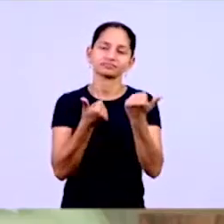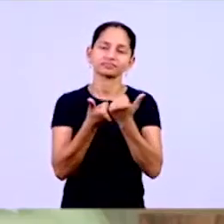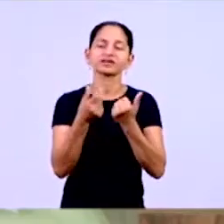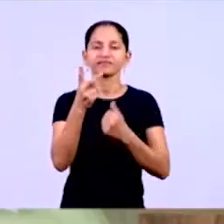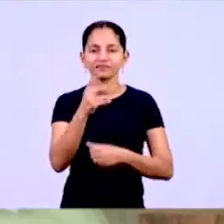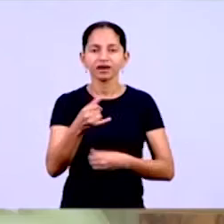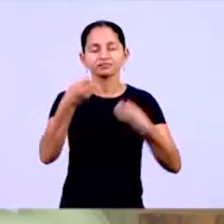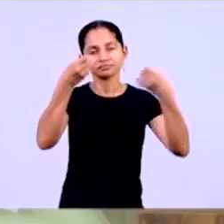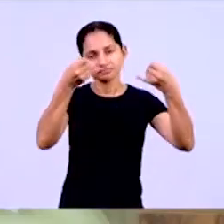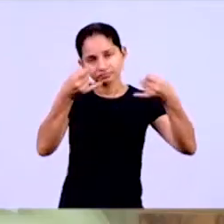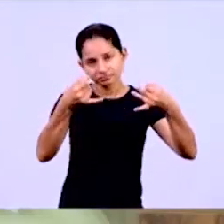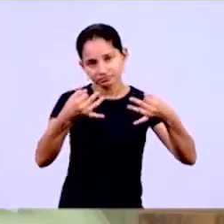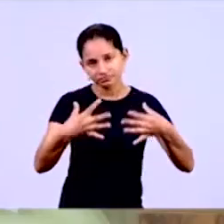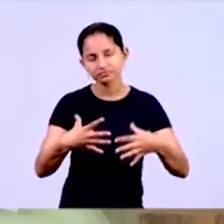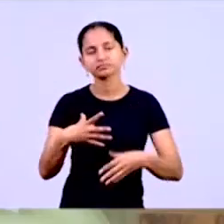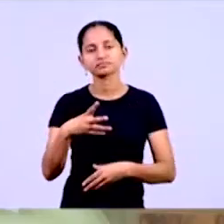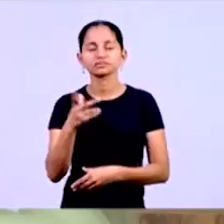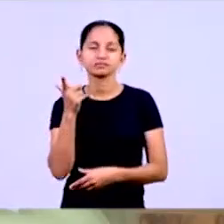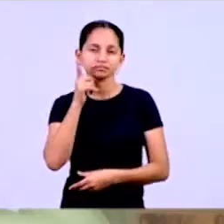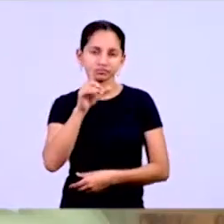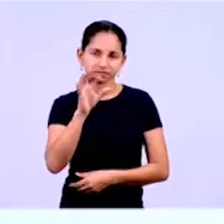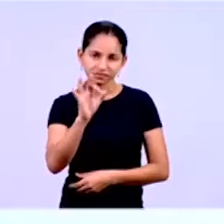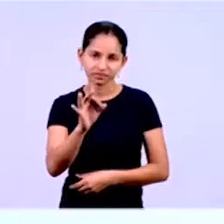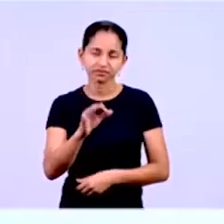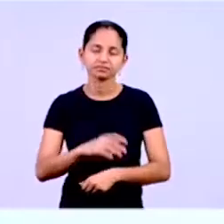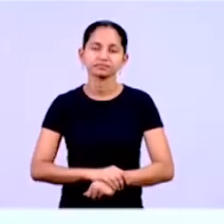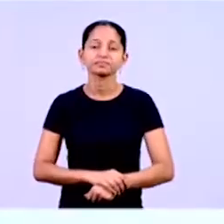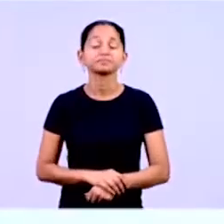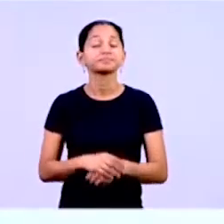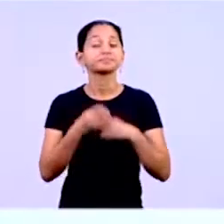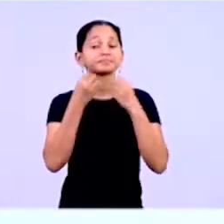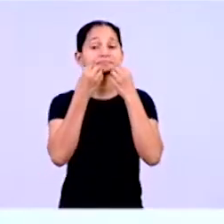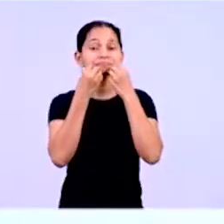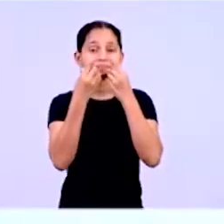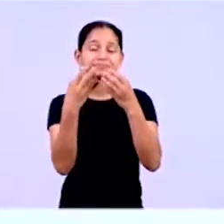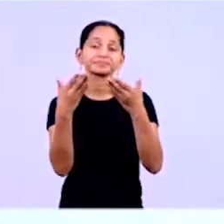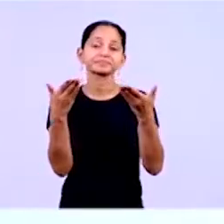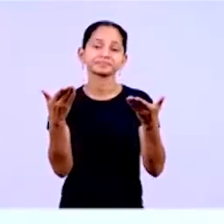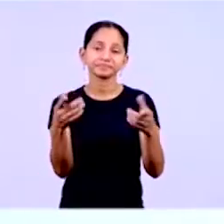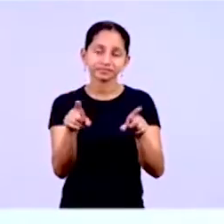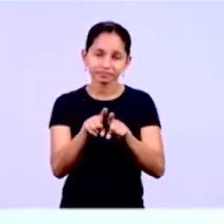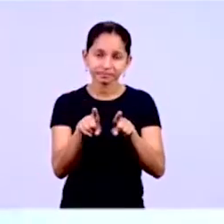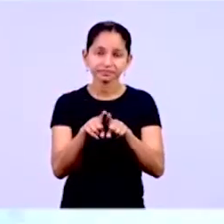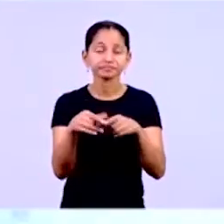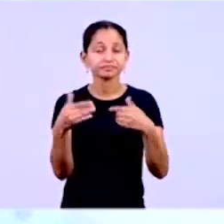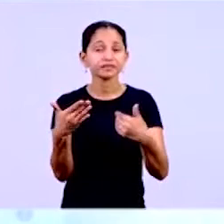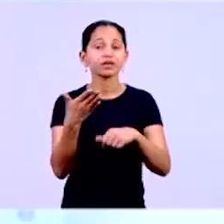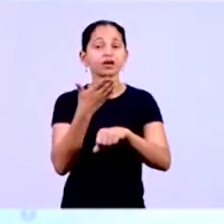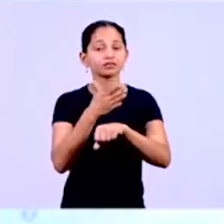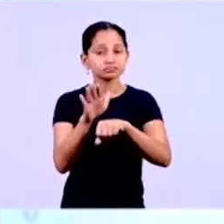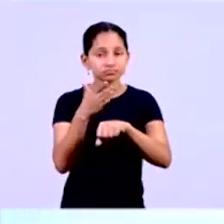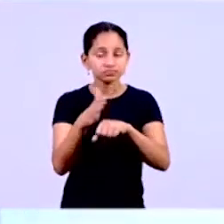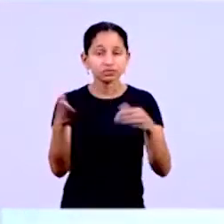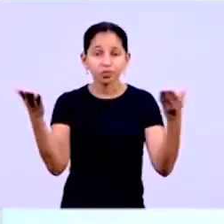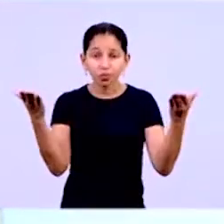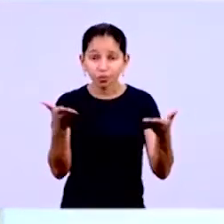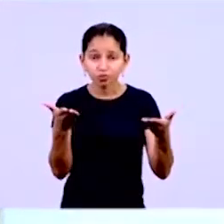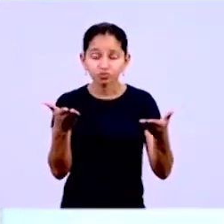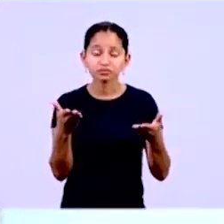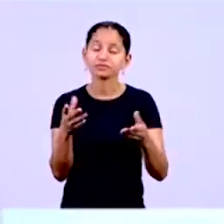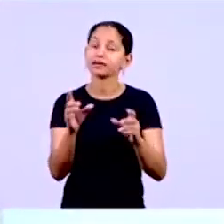vão responder vocês na medida do possível, ok? Muito bom, professora. Bem, isso aí em relação às atividades, mas nossa aula de